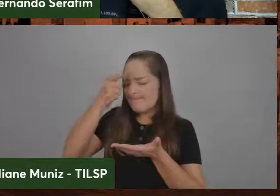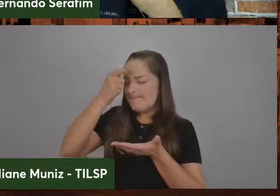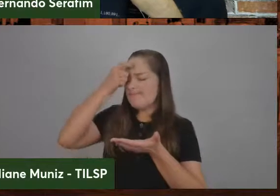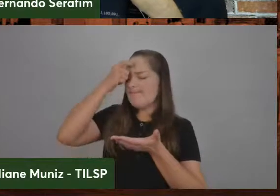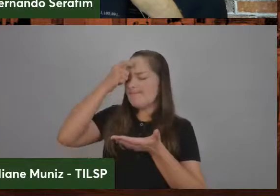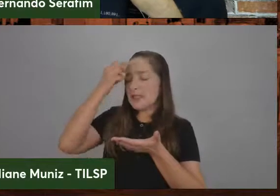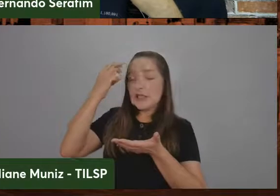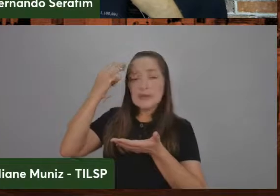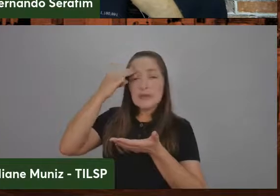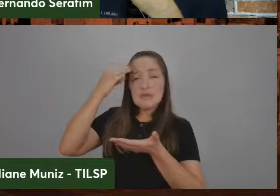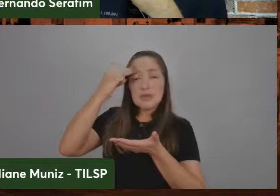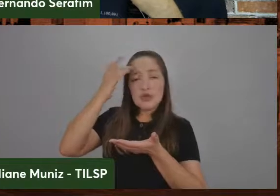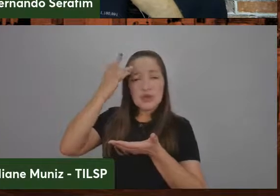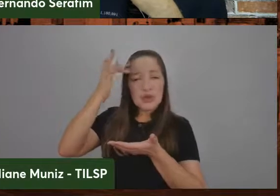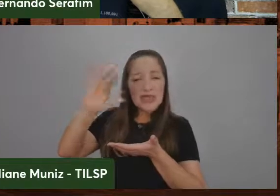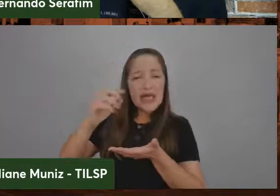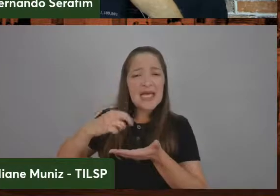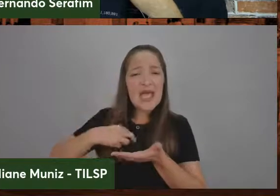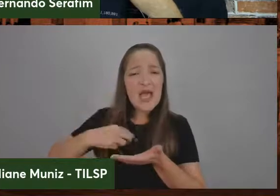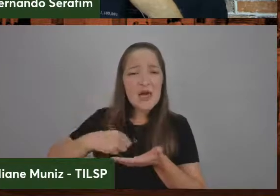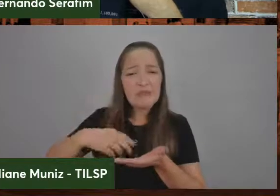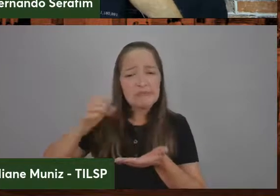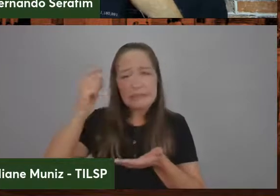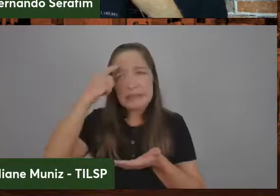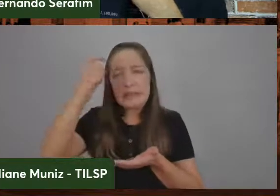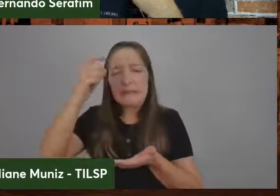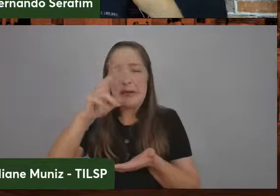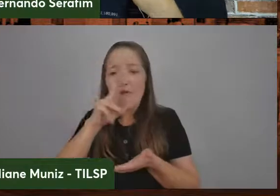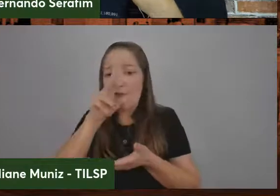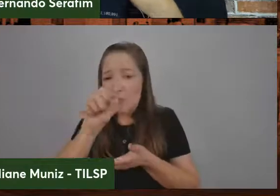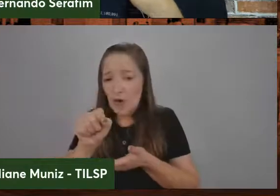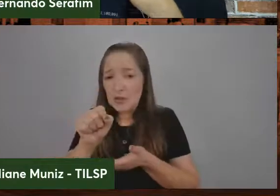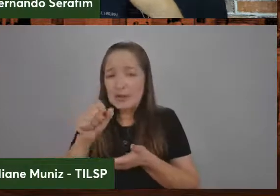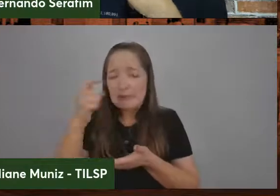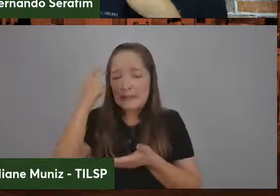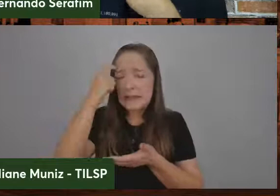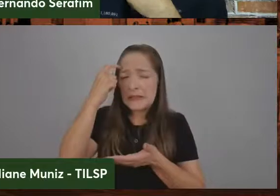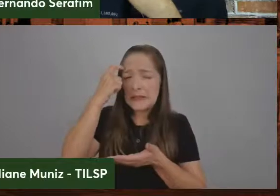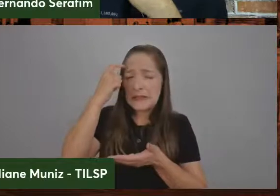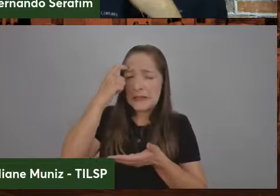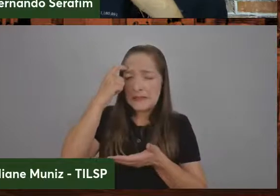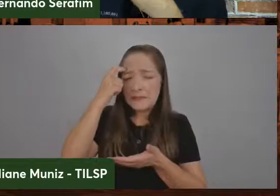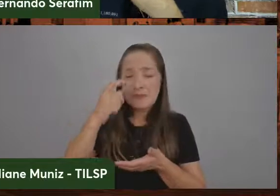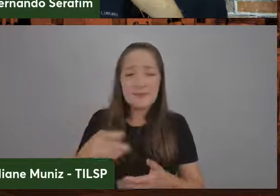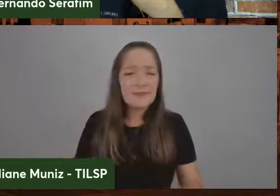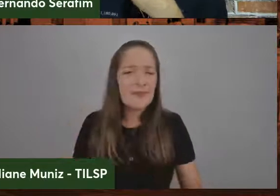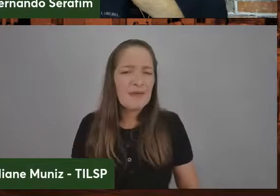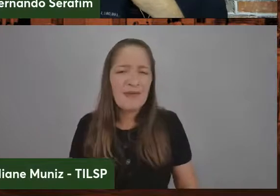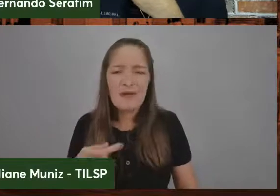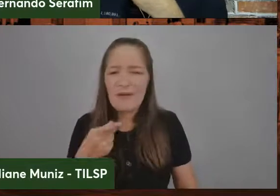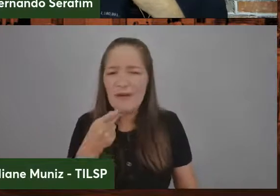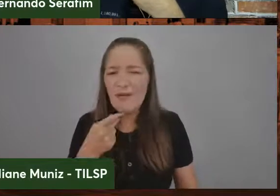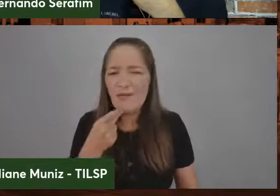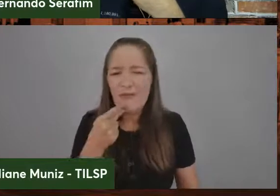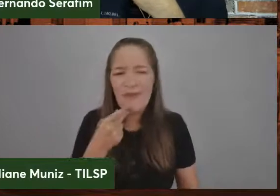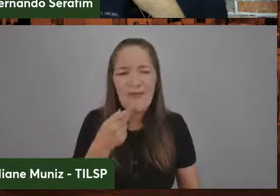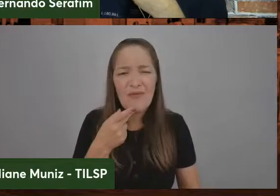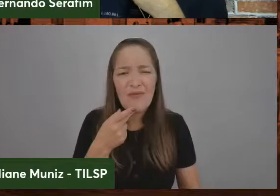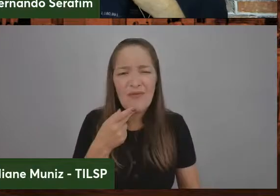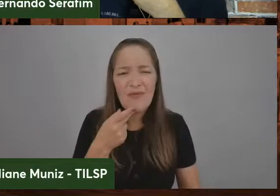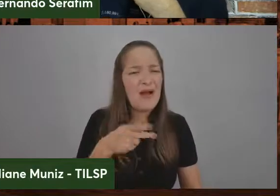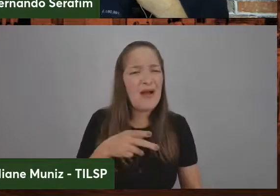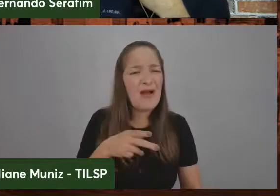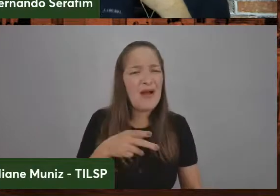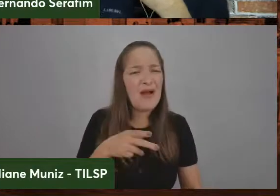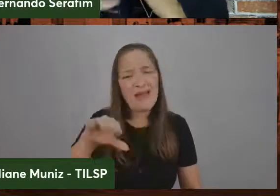forte ainda, que é, se eu não me engano, eu falo cena, gente, eu nem vi a minissérie, tá? Porque eu vou